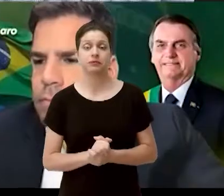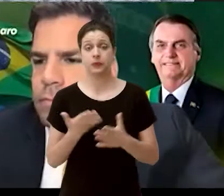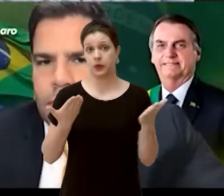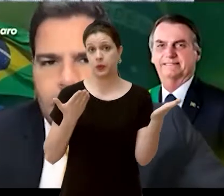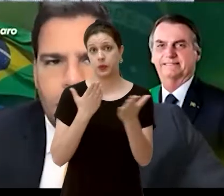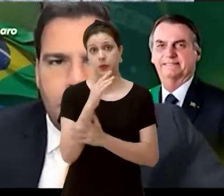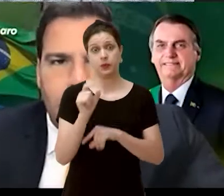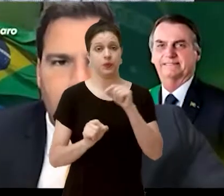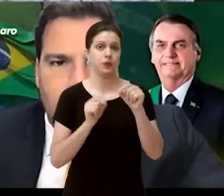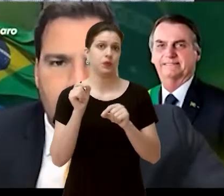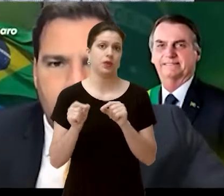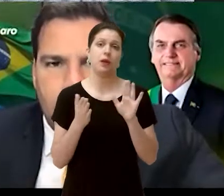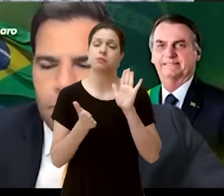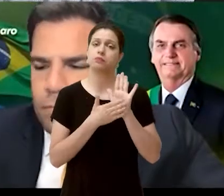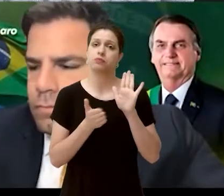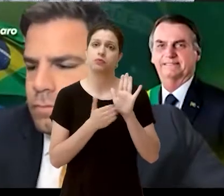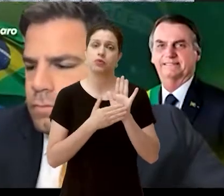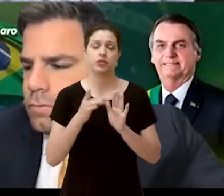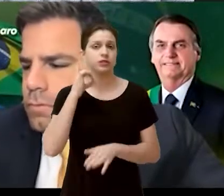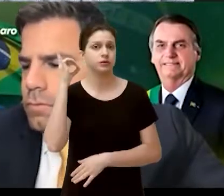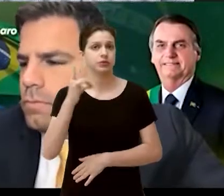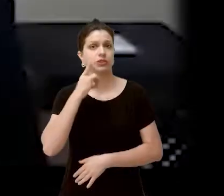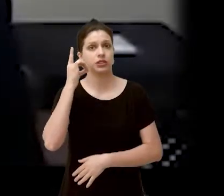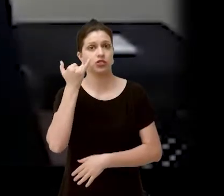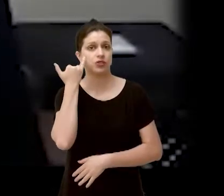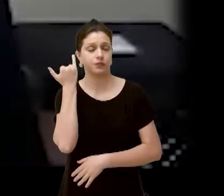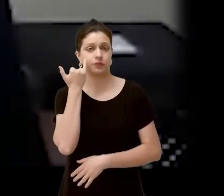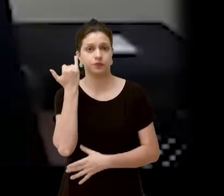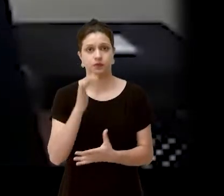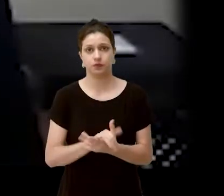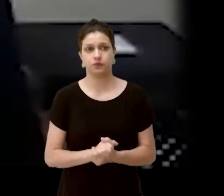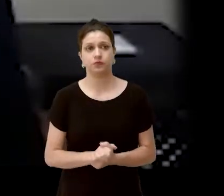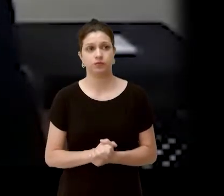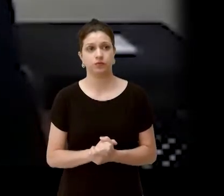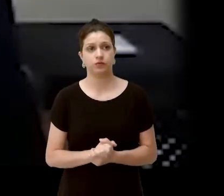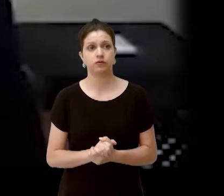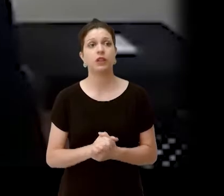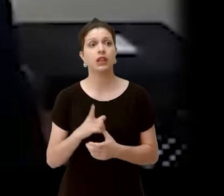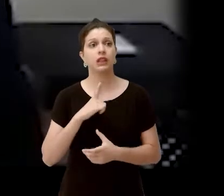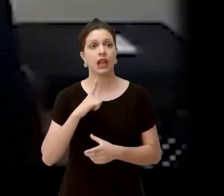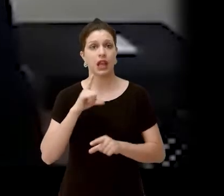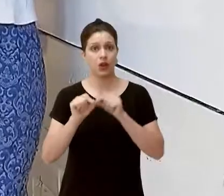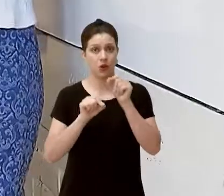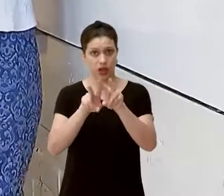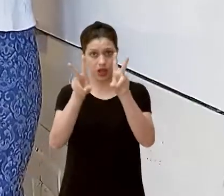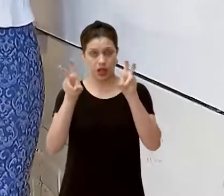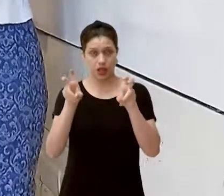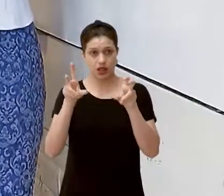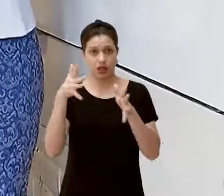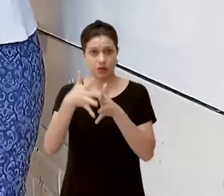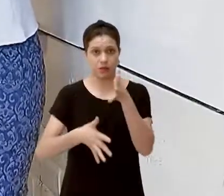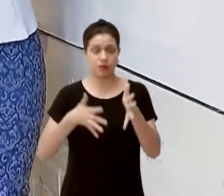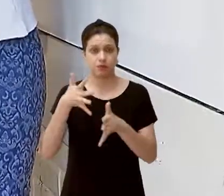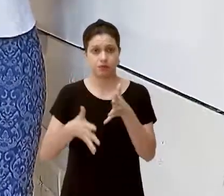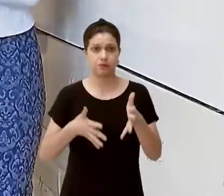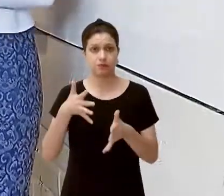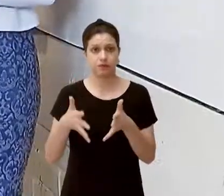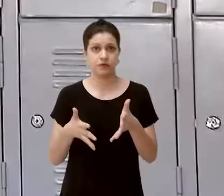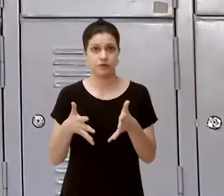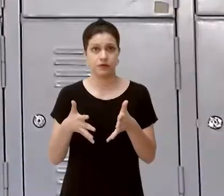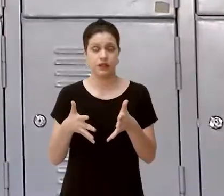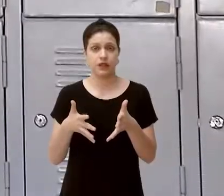veteranos. Foi aprovada por unanimidade a proposição de autoria do deputado Jamilson Nami, que inclui o tema